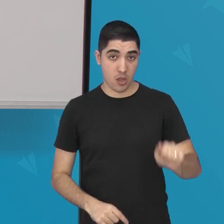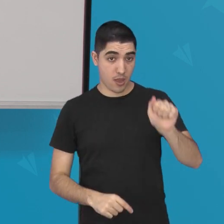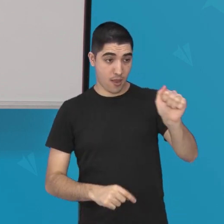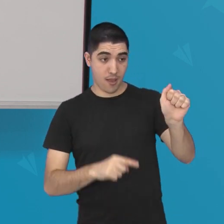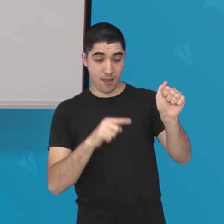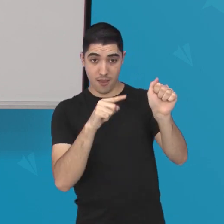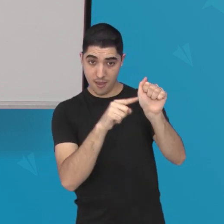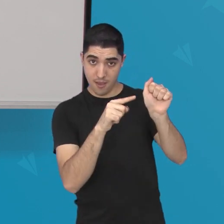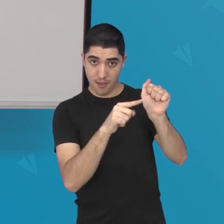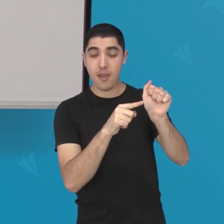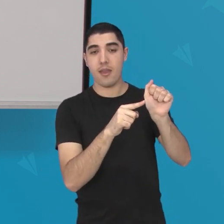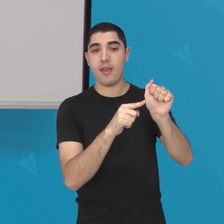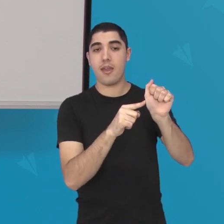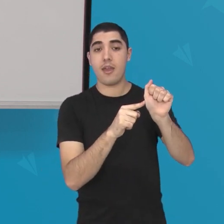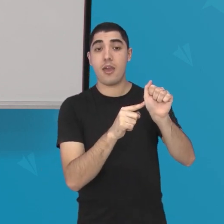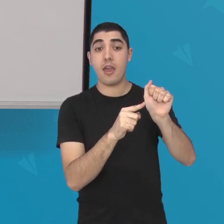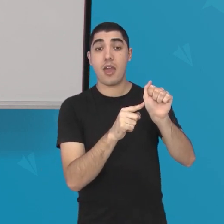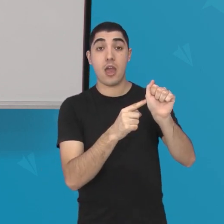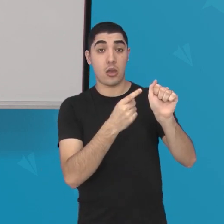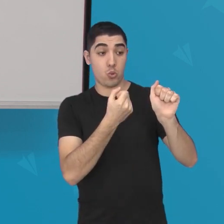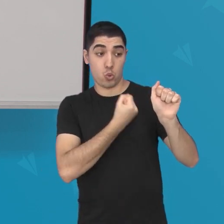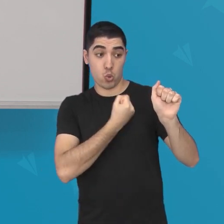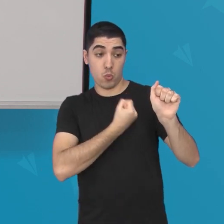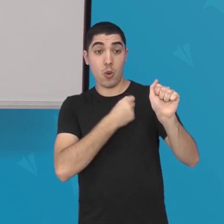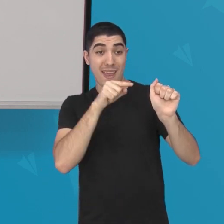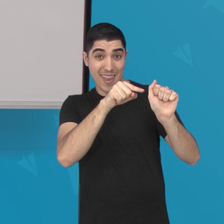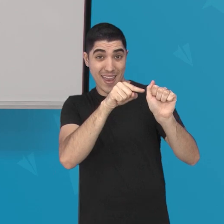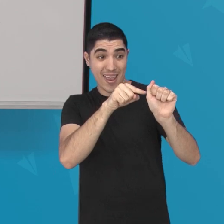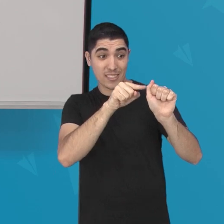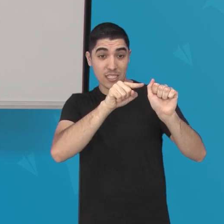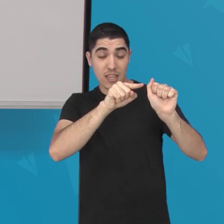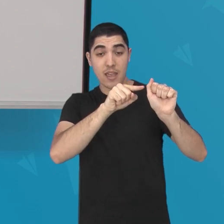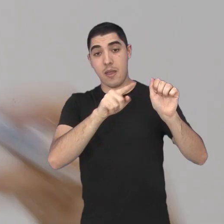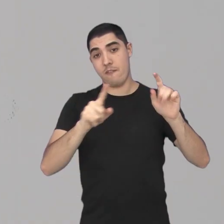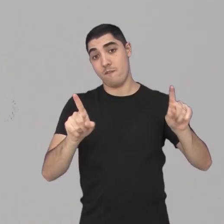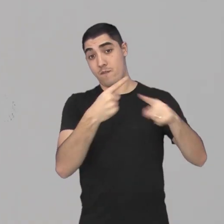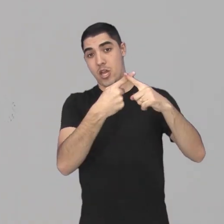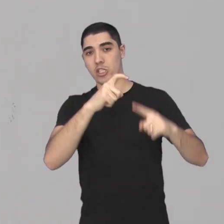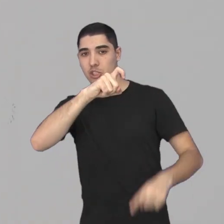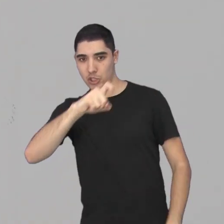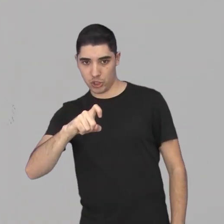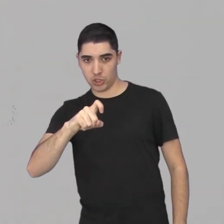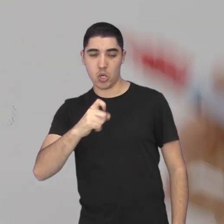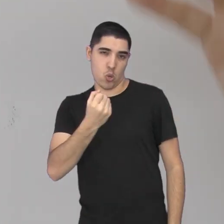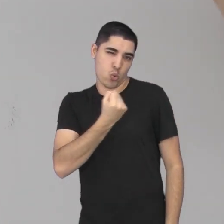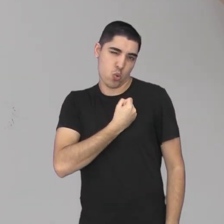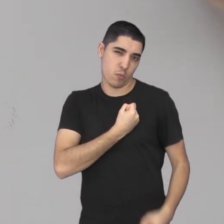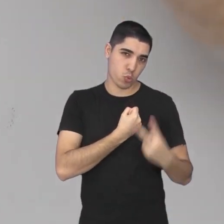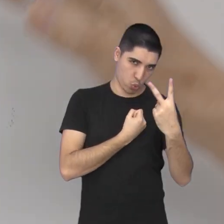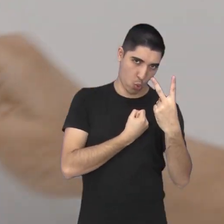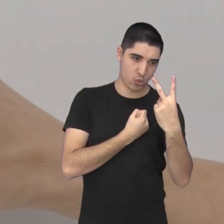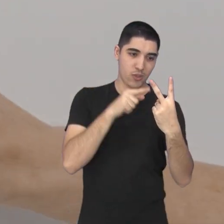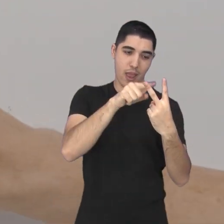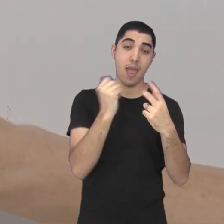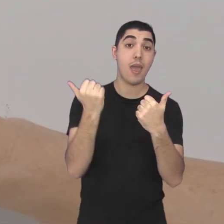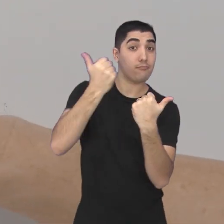o a é aquele número que multiplica o x. No caso aqui é o 2. E o